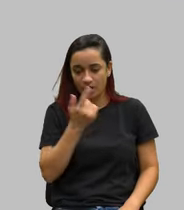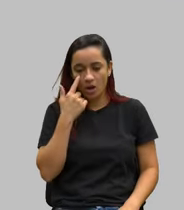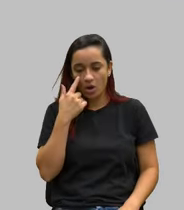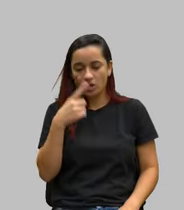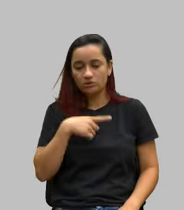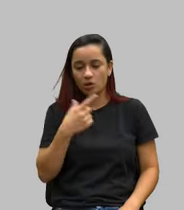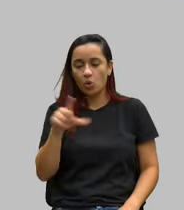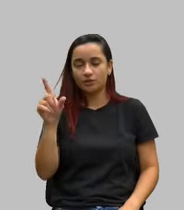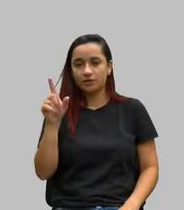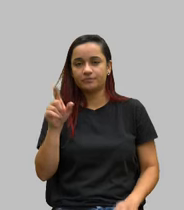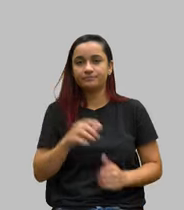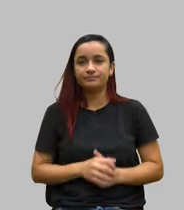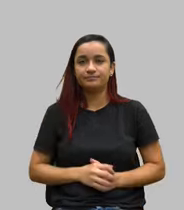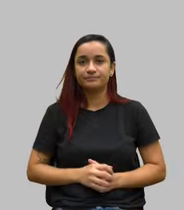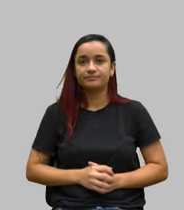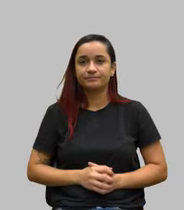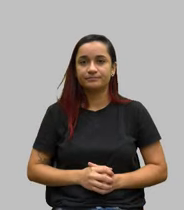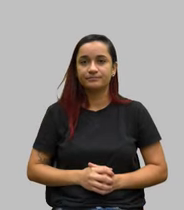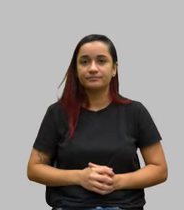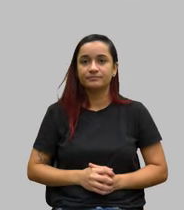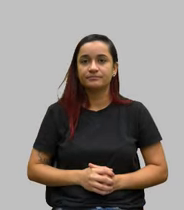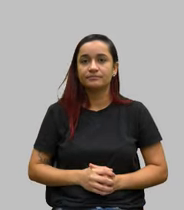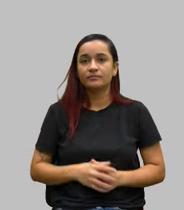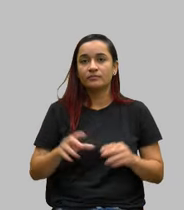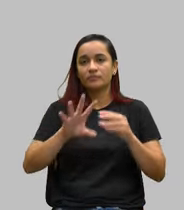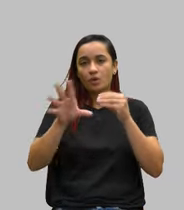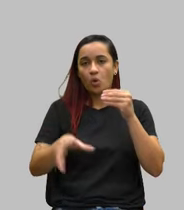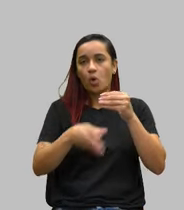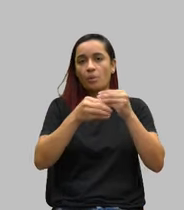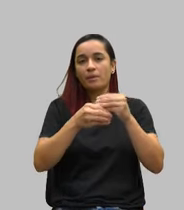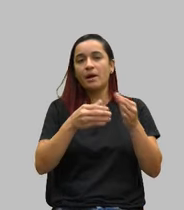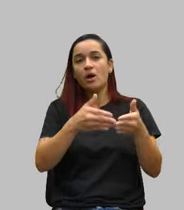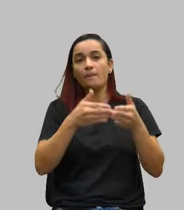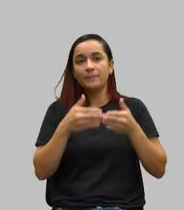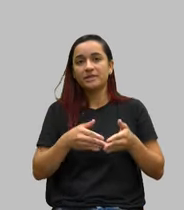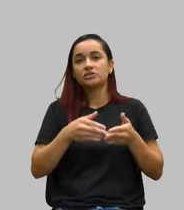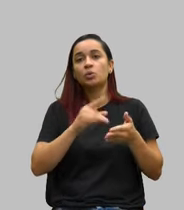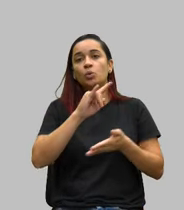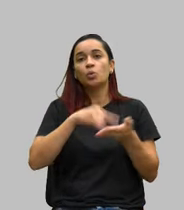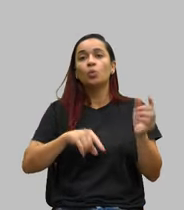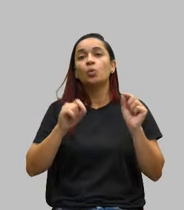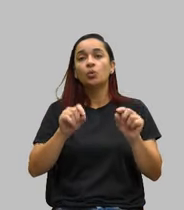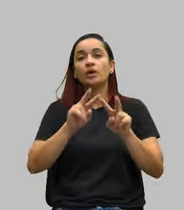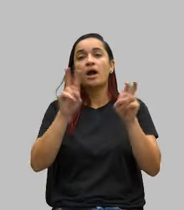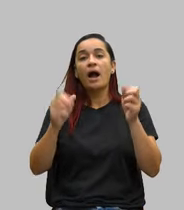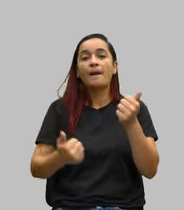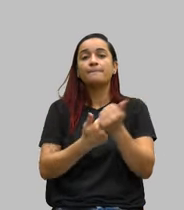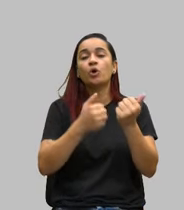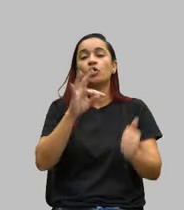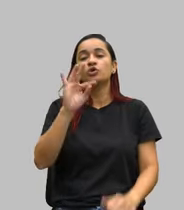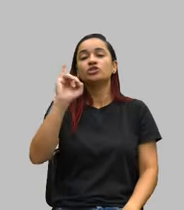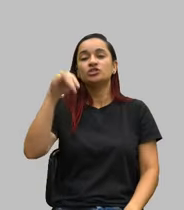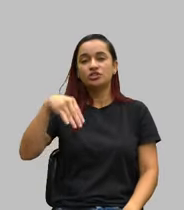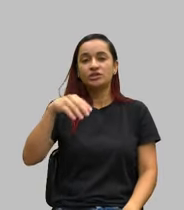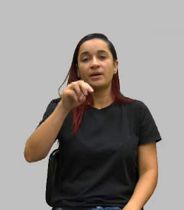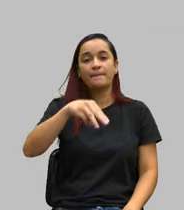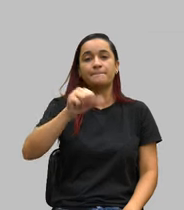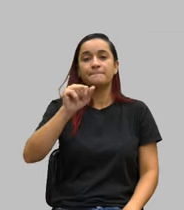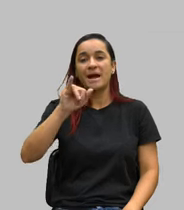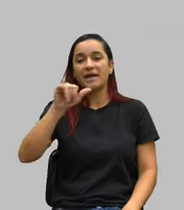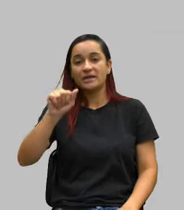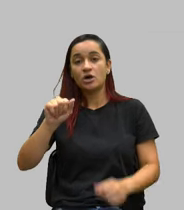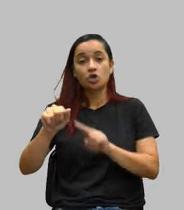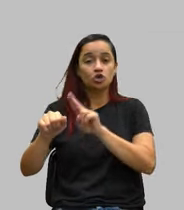ela eh em complementação requerimento conhecido pelo alcunha de Tim o Arley Ferreira de Souza